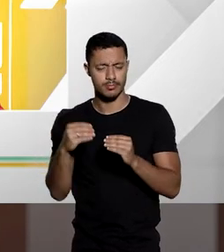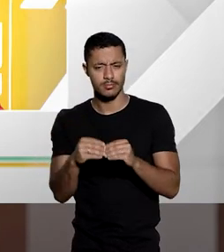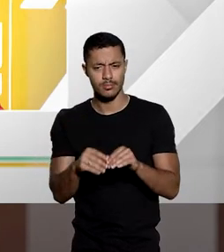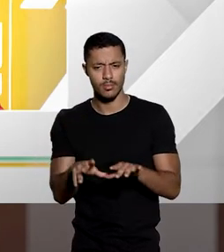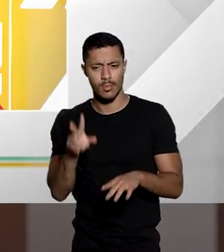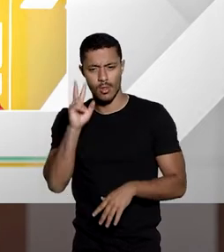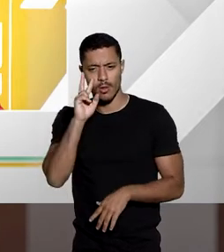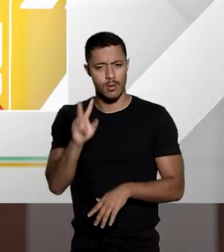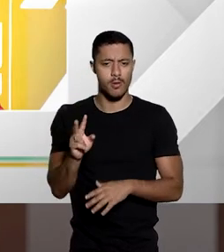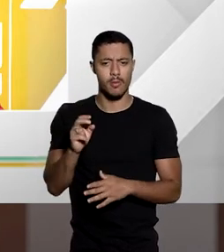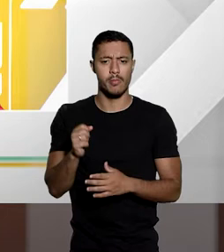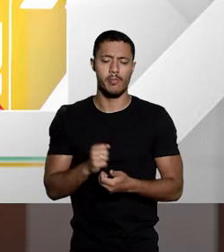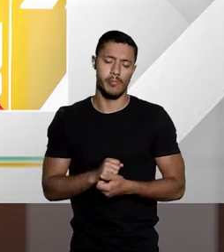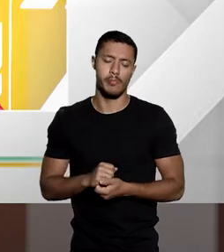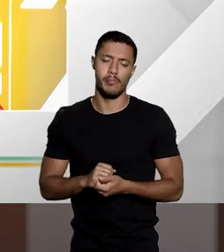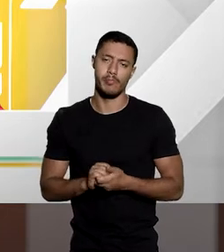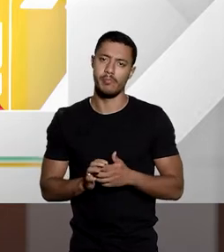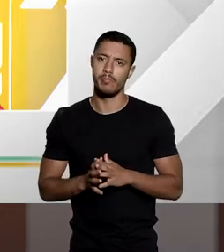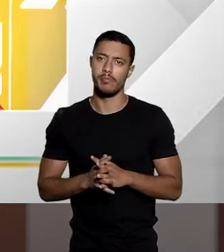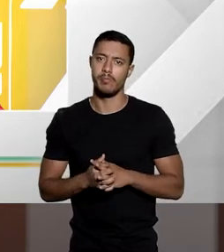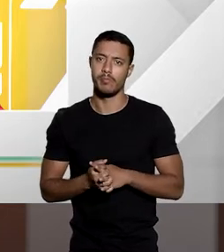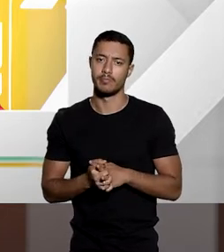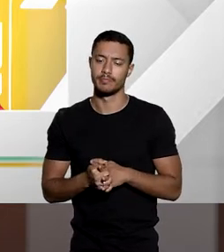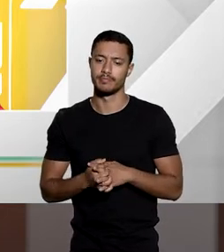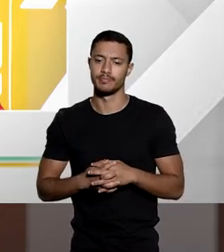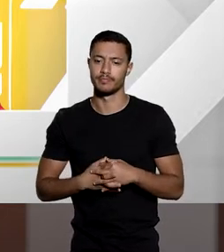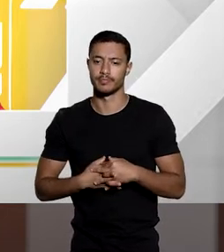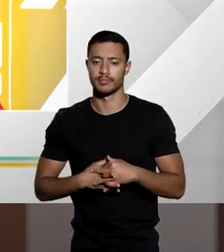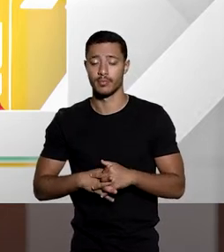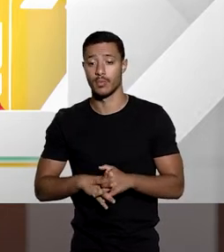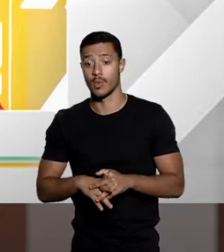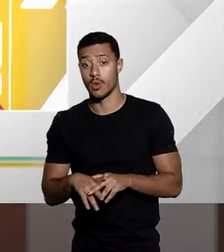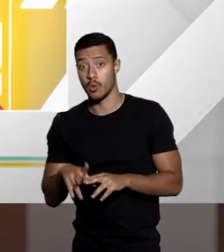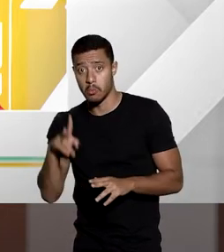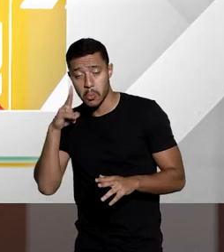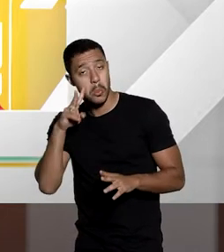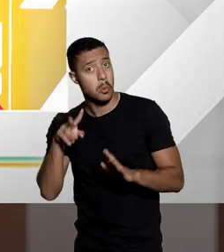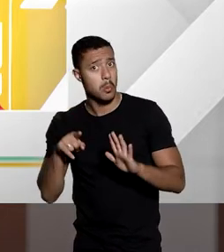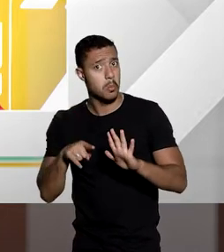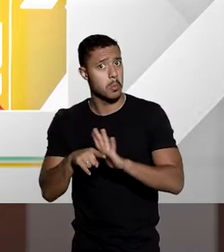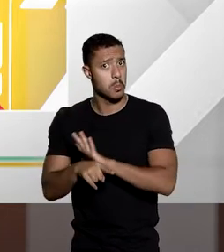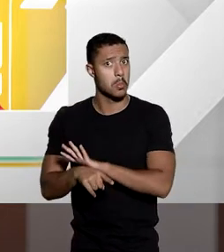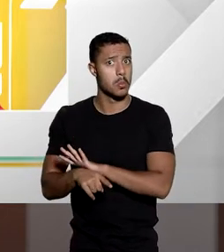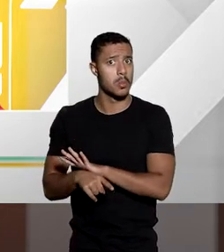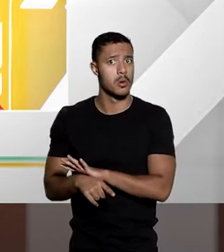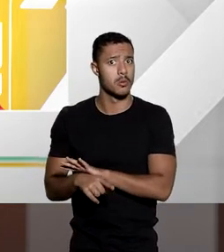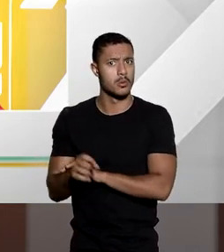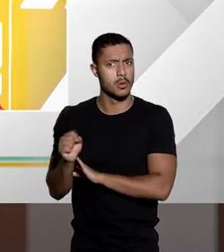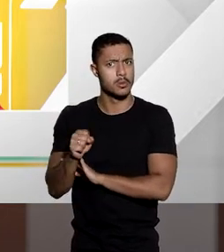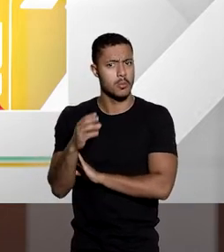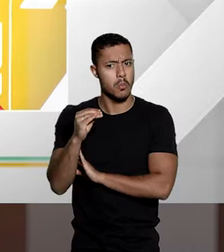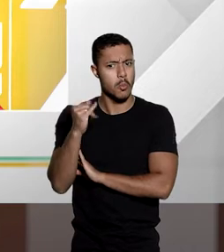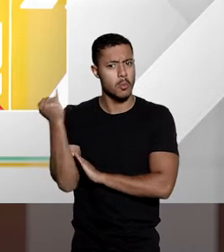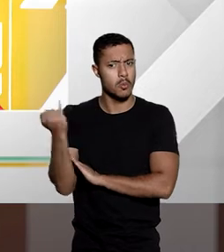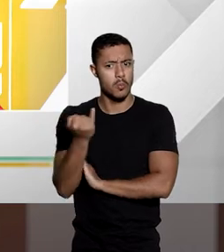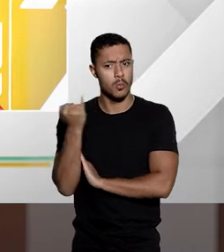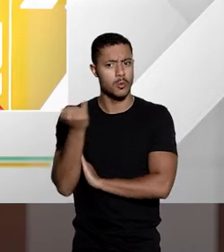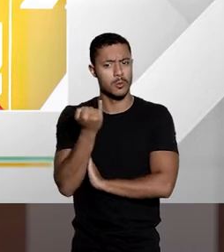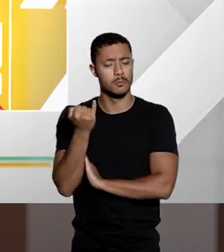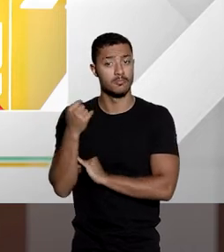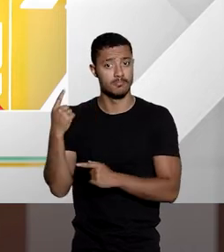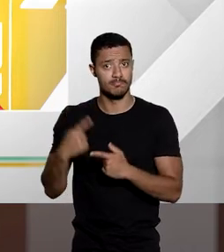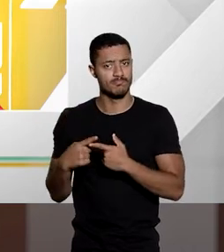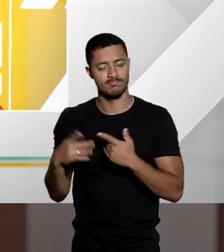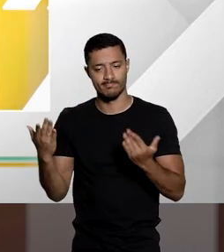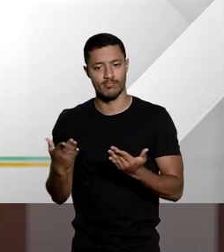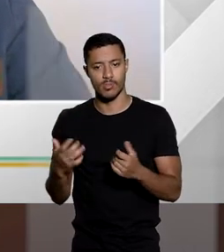penalidades são previstas nesses casos? Olha, essa é uma pergunta realmente muito importante, né?